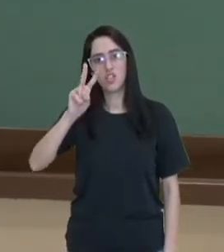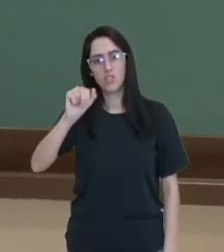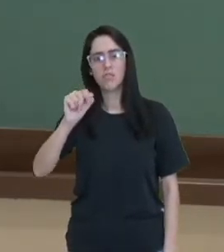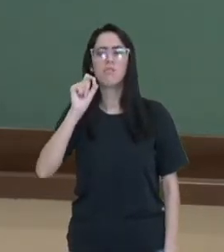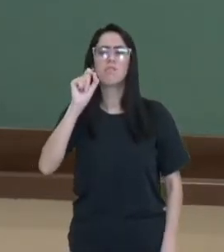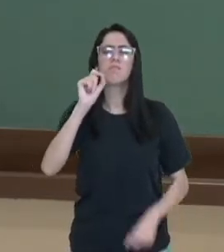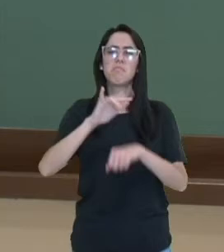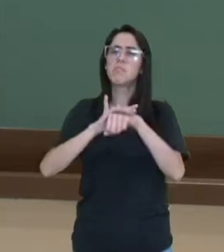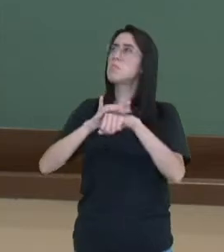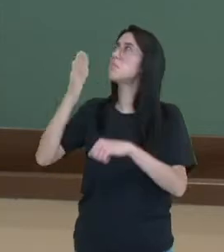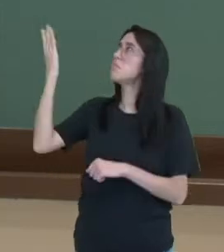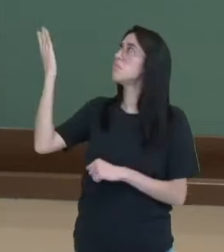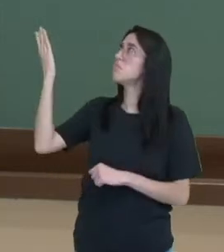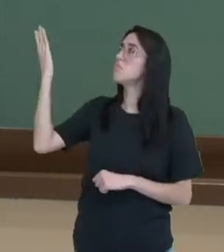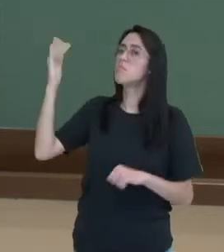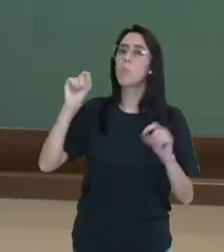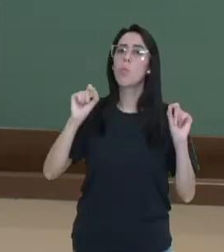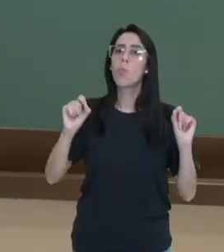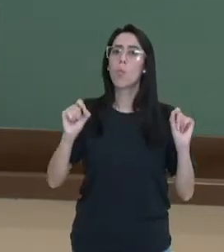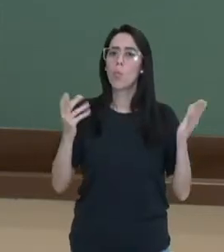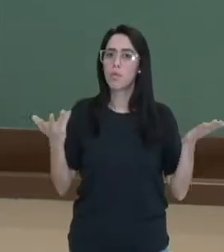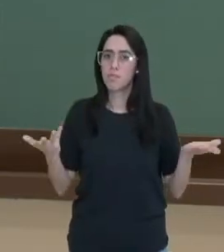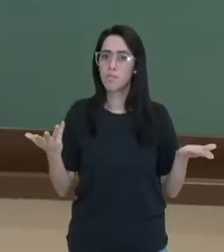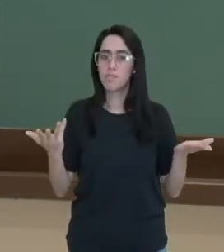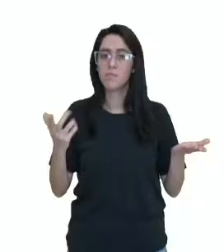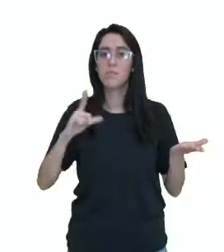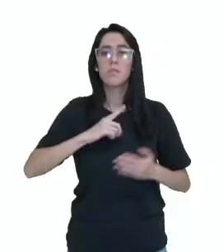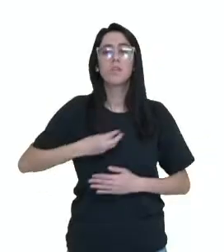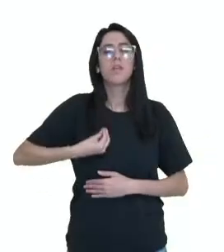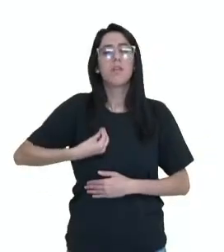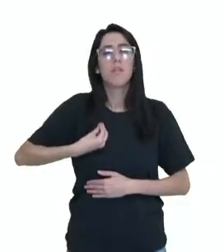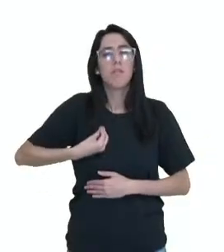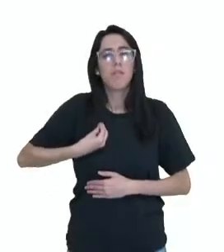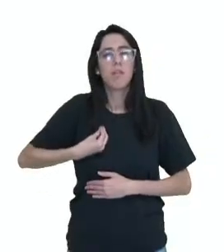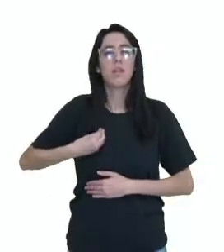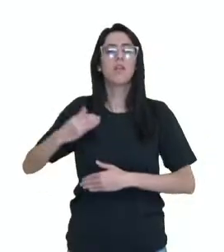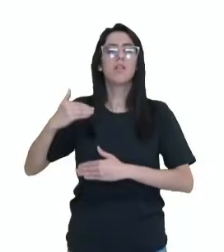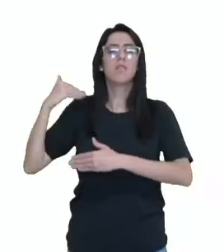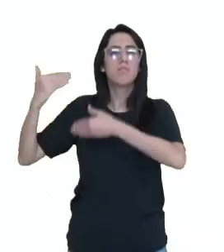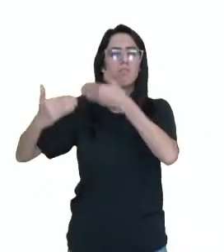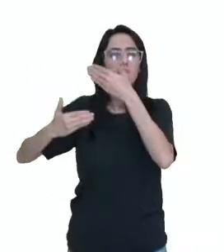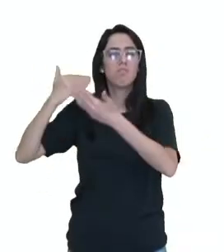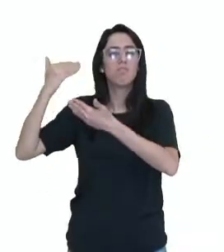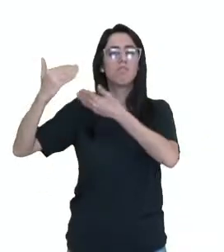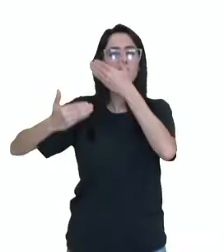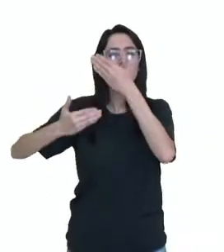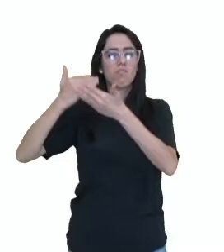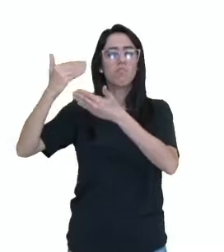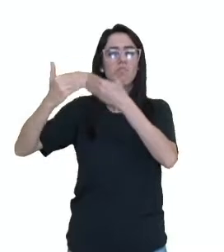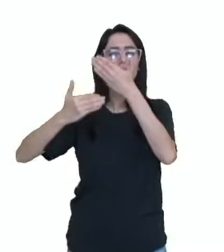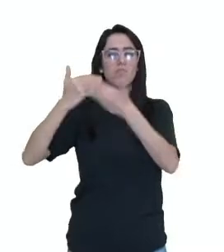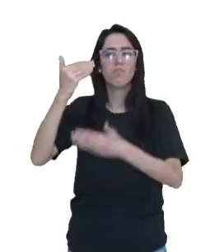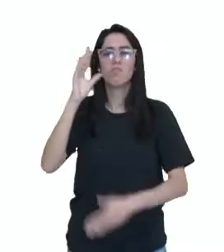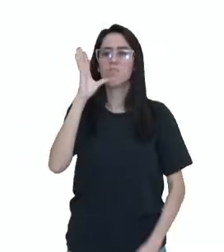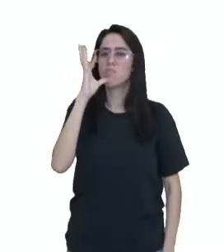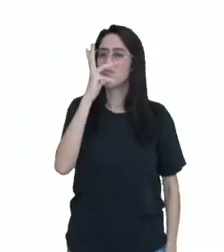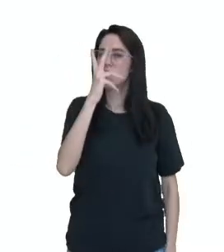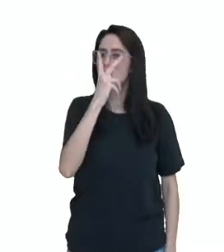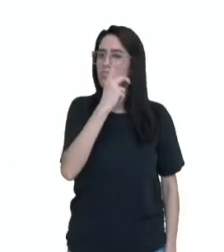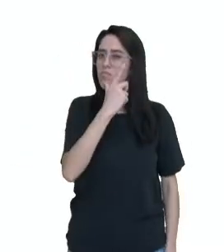não degenerativas? Elas vão se desenvolvendo ao longo da vida, de forma lenta, muitas vezes elas